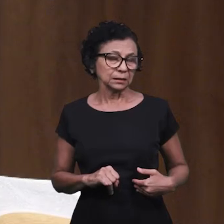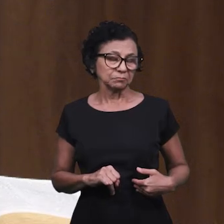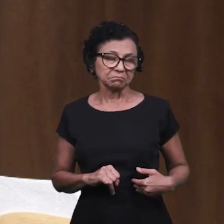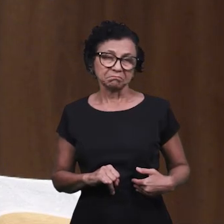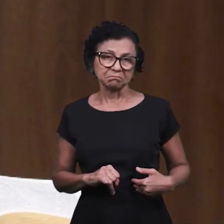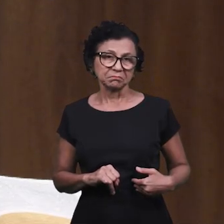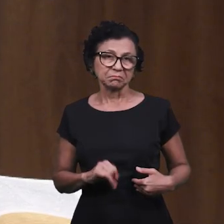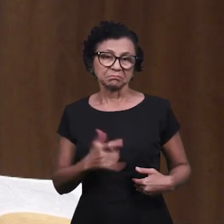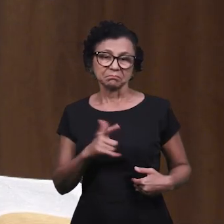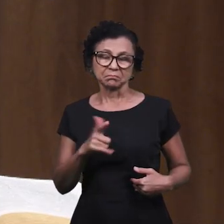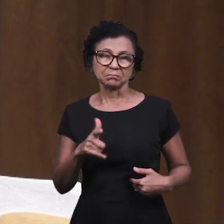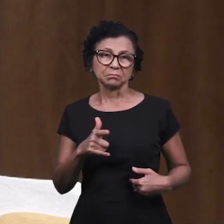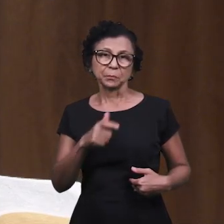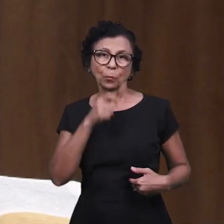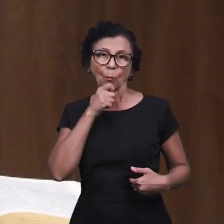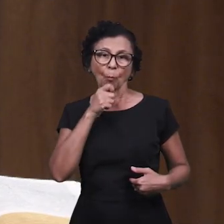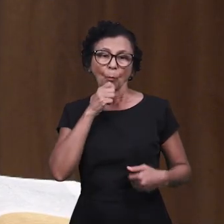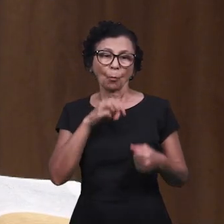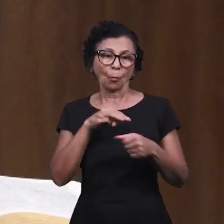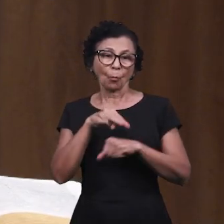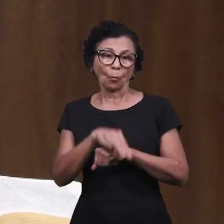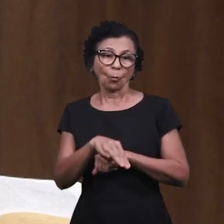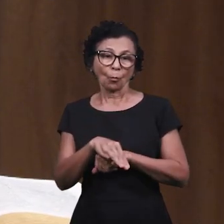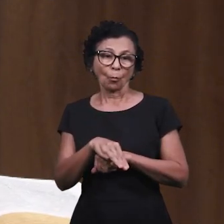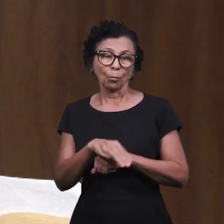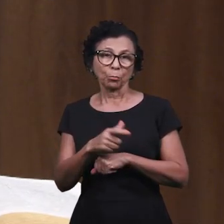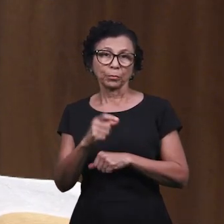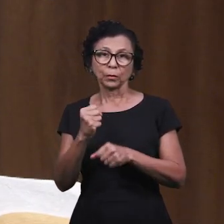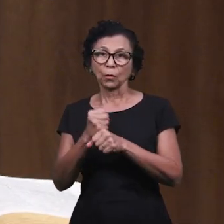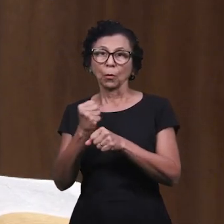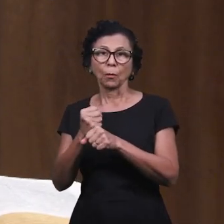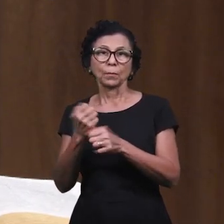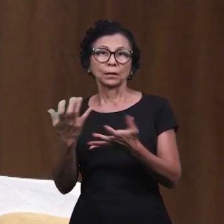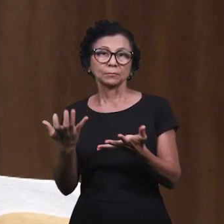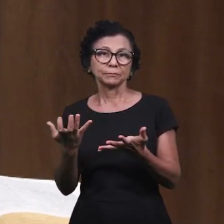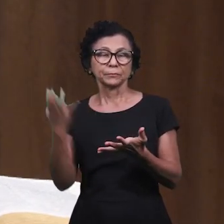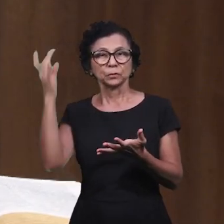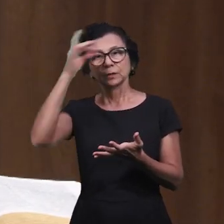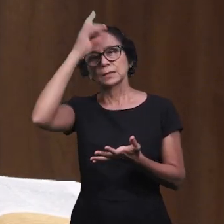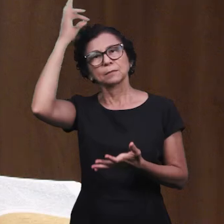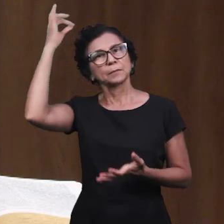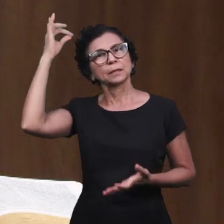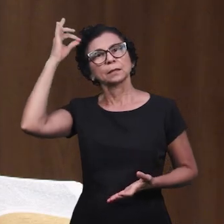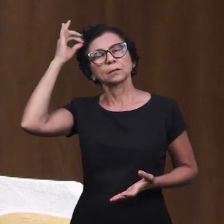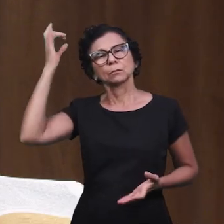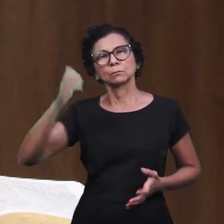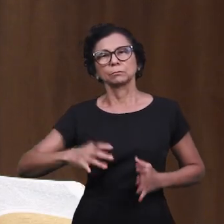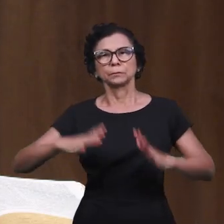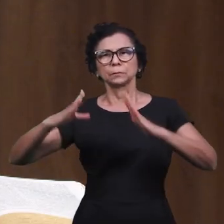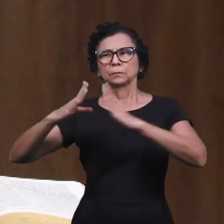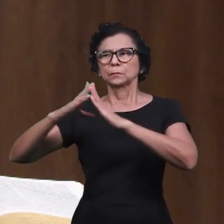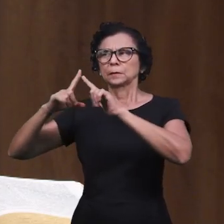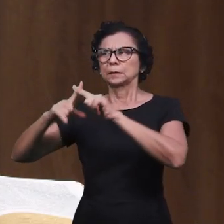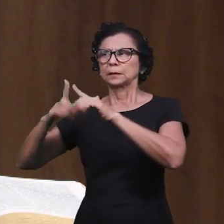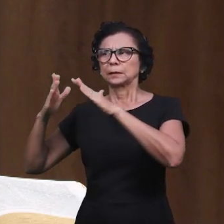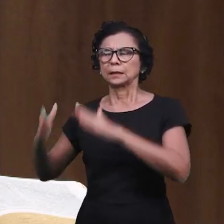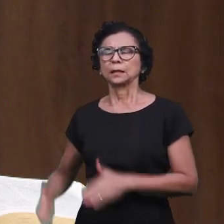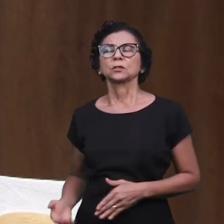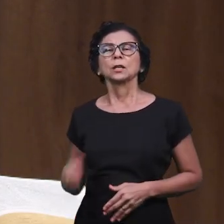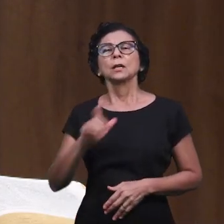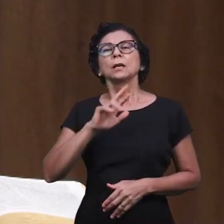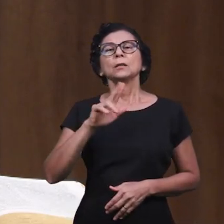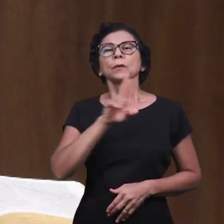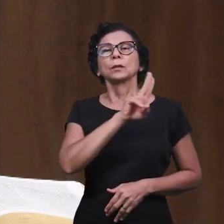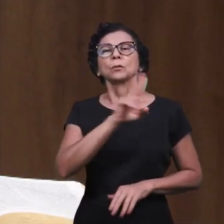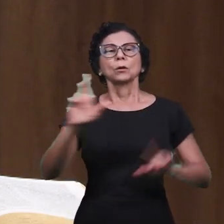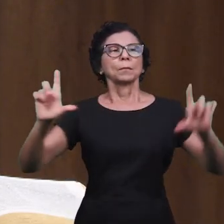corpo. E quando nós falamos de corpo, nós estamos falando de uma igreja. Não estamos falando de uma denominação, não estamos falando de uma